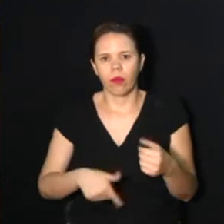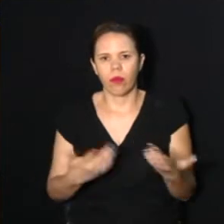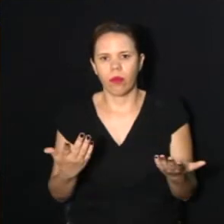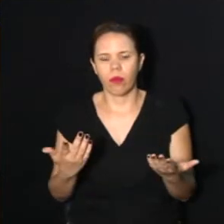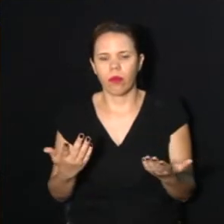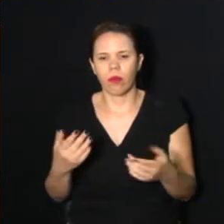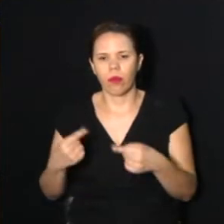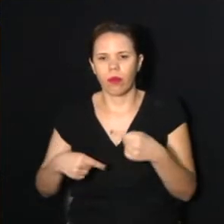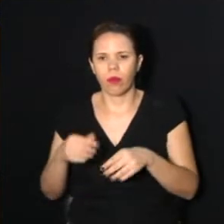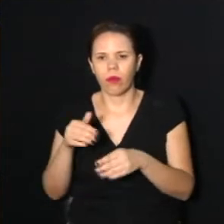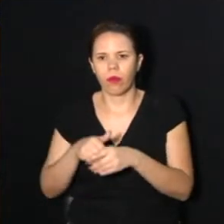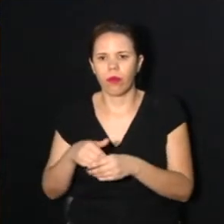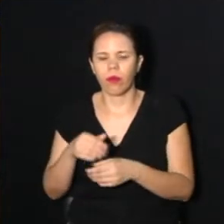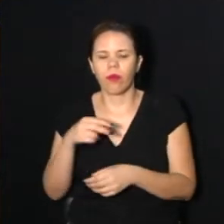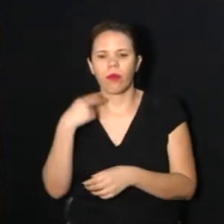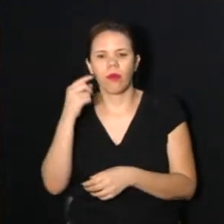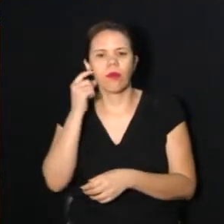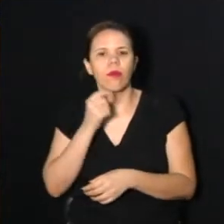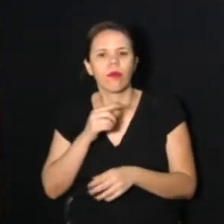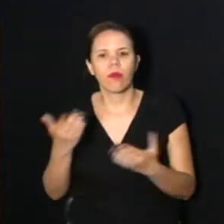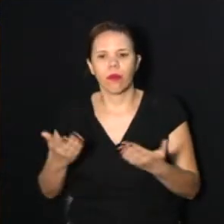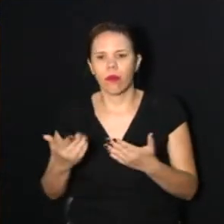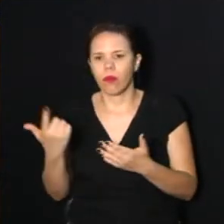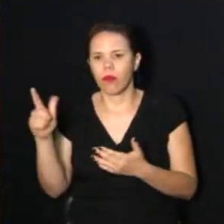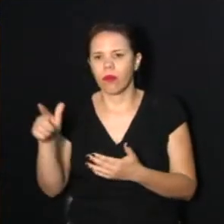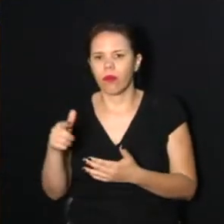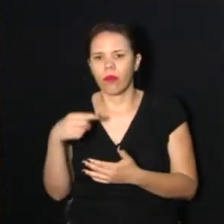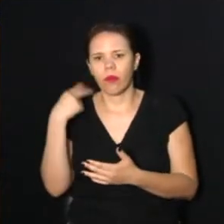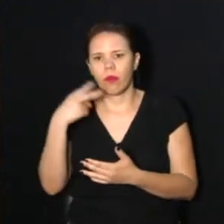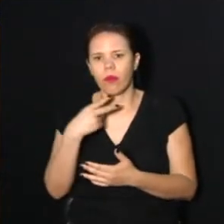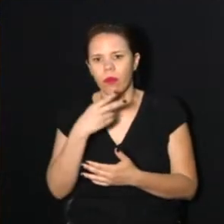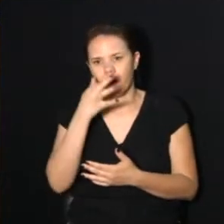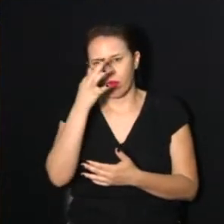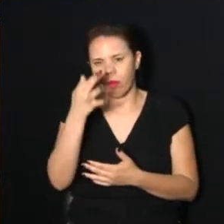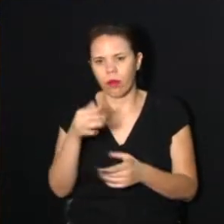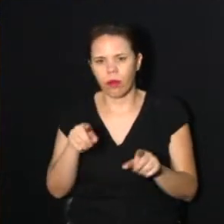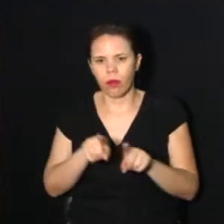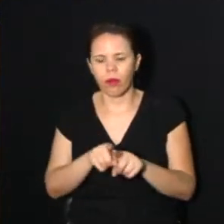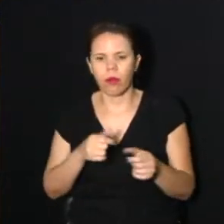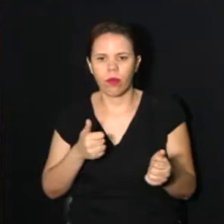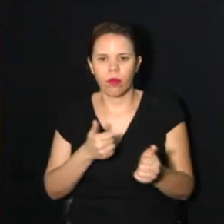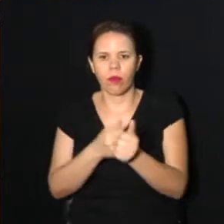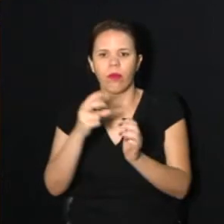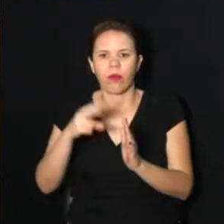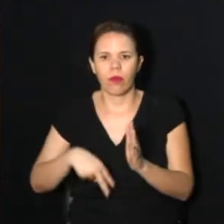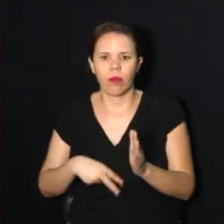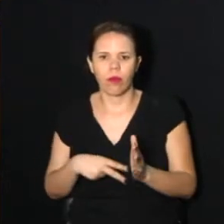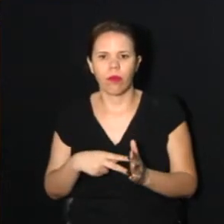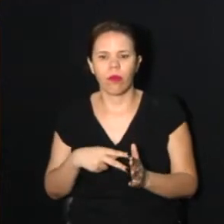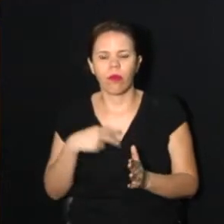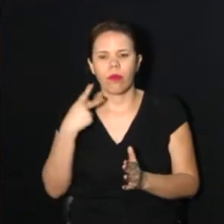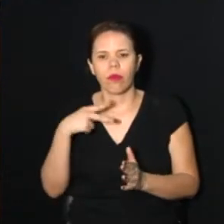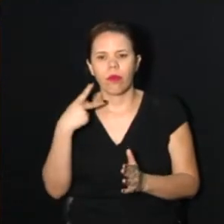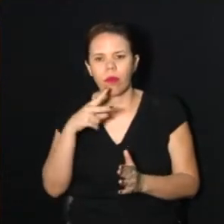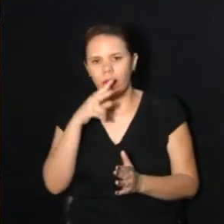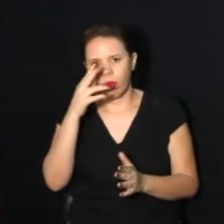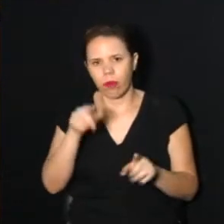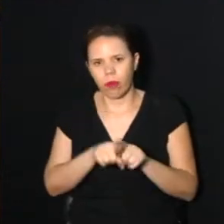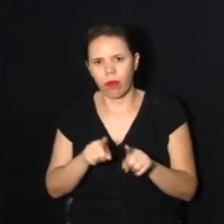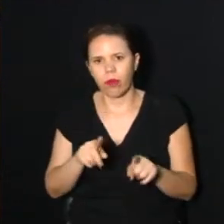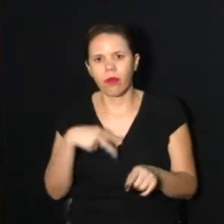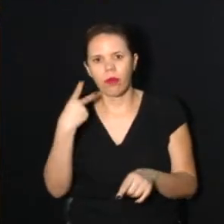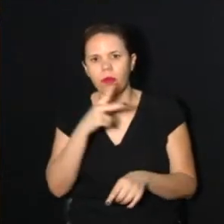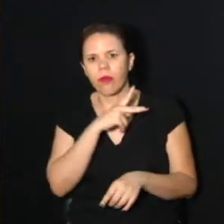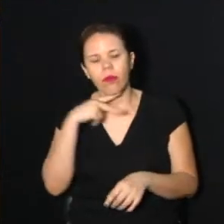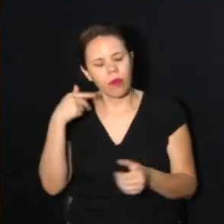e votação, vereador Antônio Flores. Presidente, eu acompanho a relatoria também. Vereador Pirmínio Monteiro. Também acompanho o relator, vereador